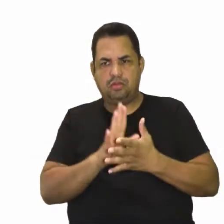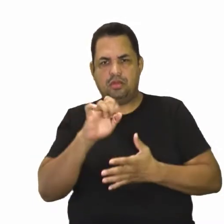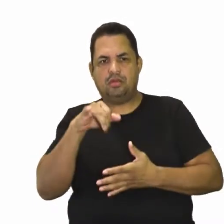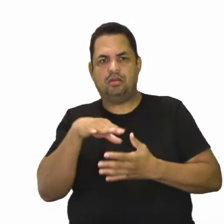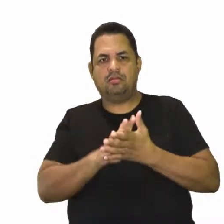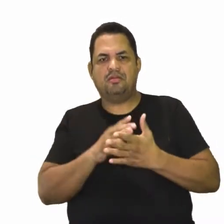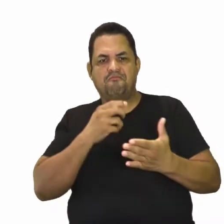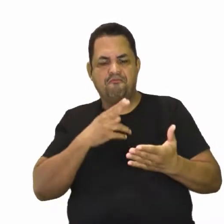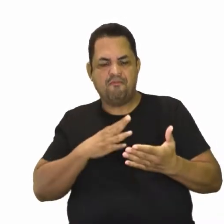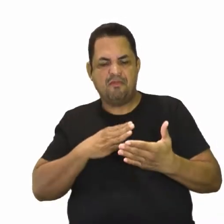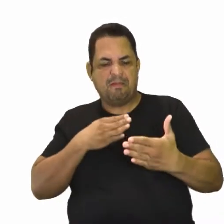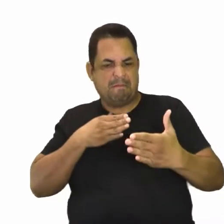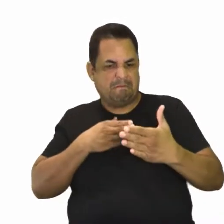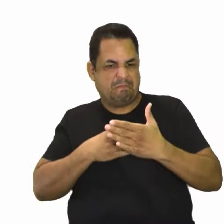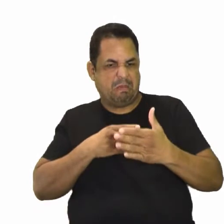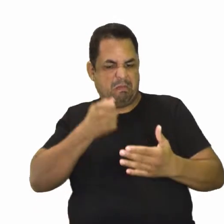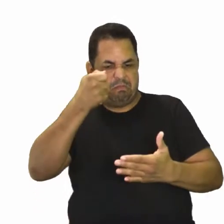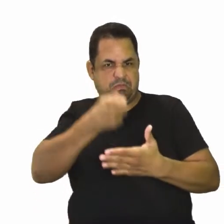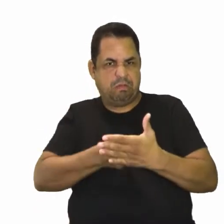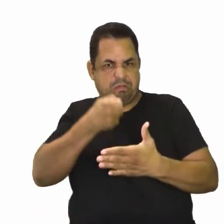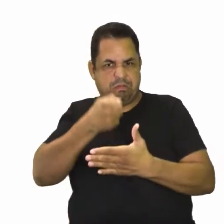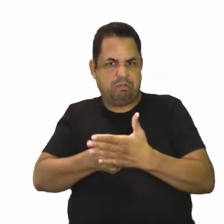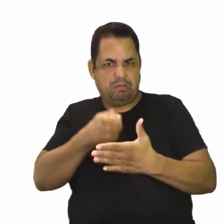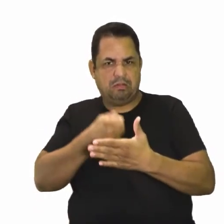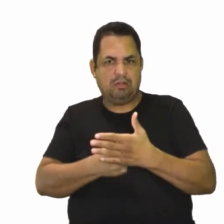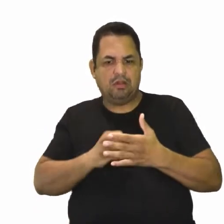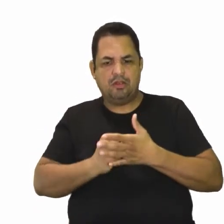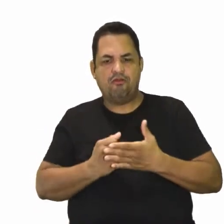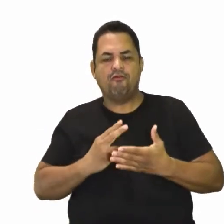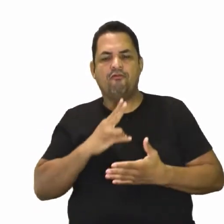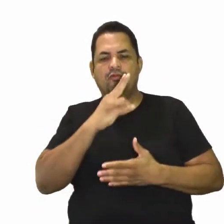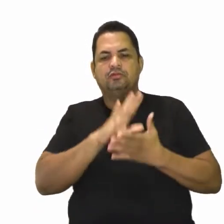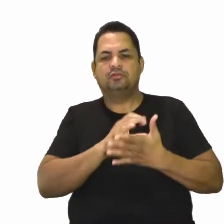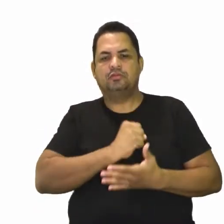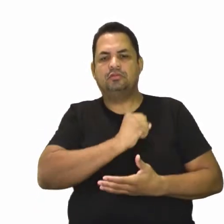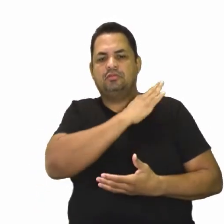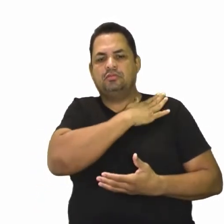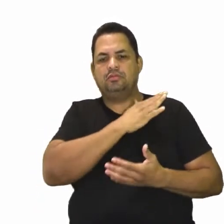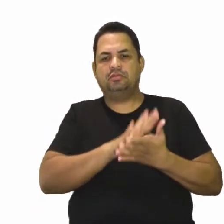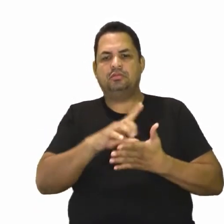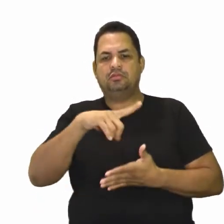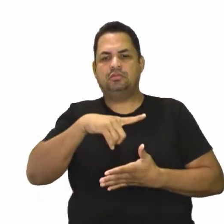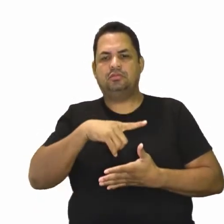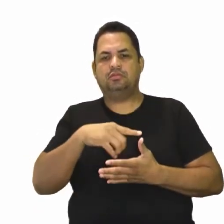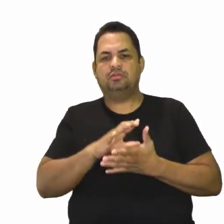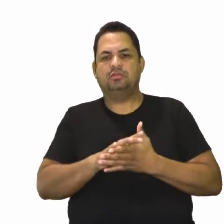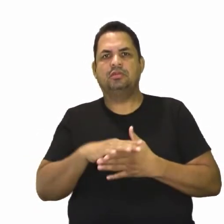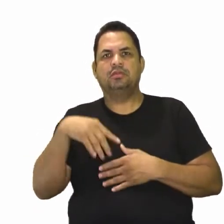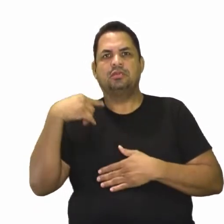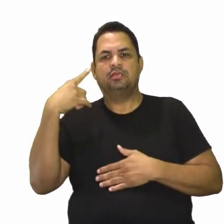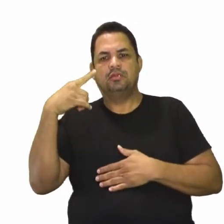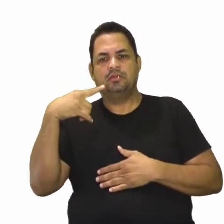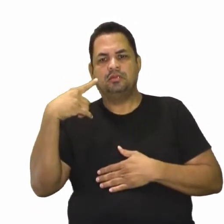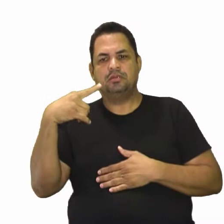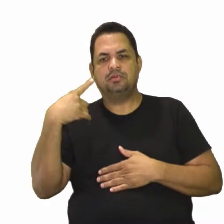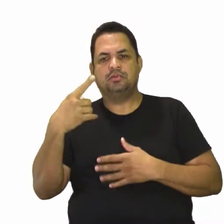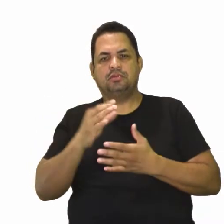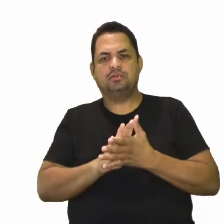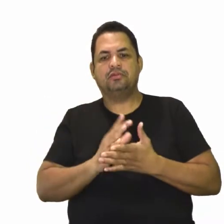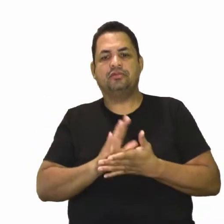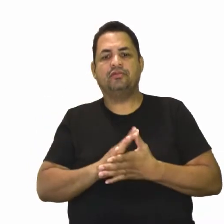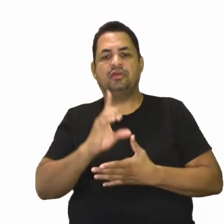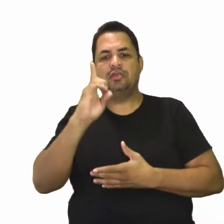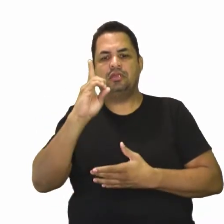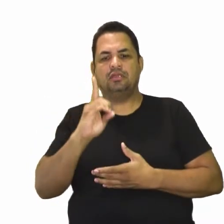forças militares. As forças militares, inclusive aqui existia um advogado muito famoso aqui, que ele foi